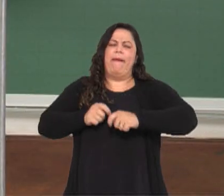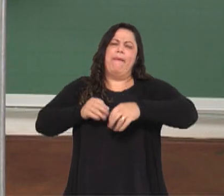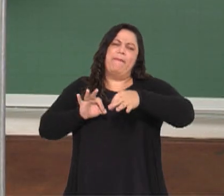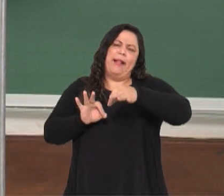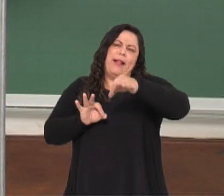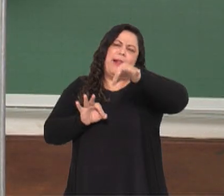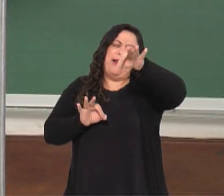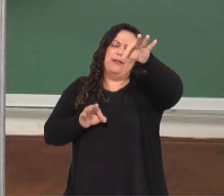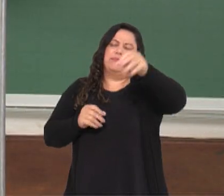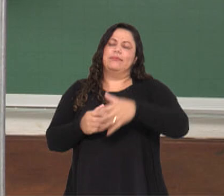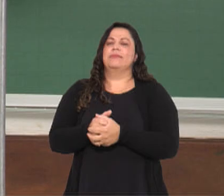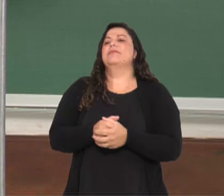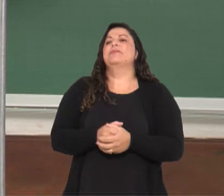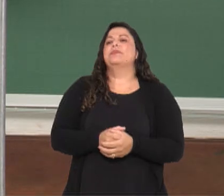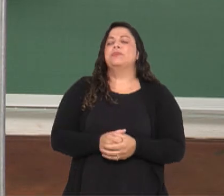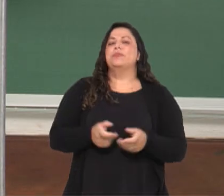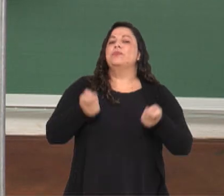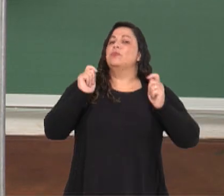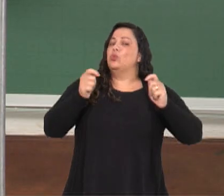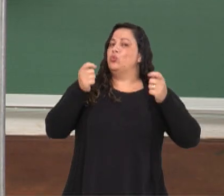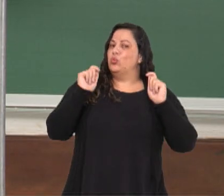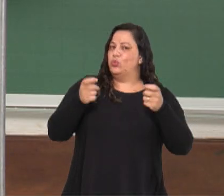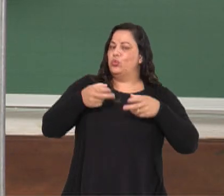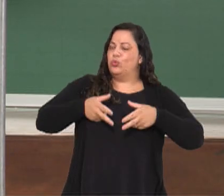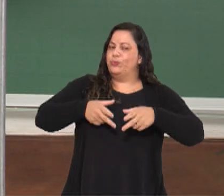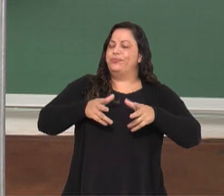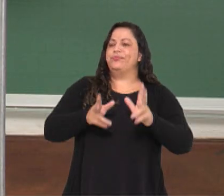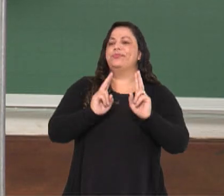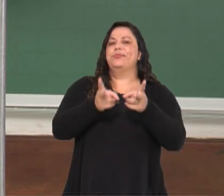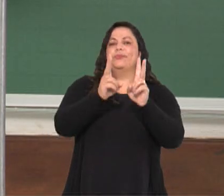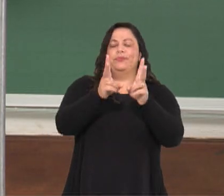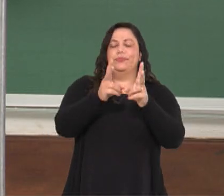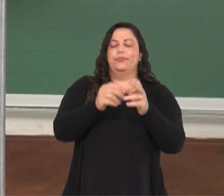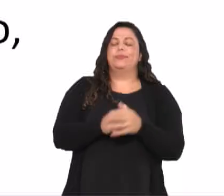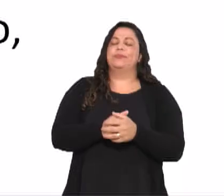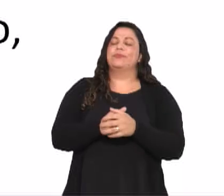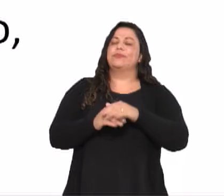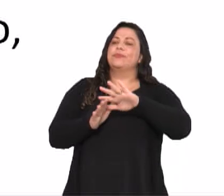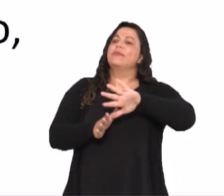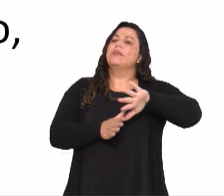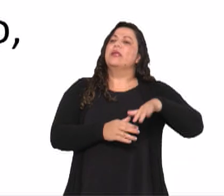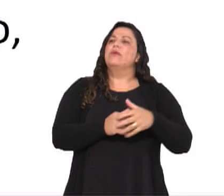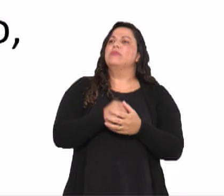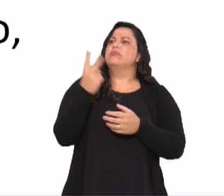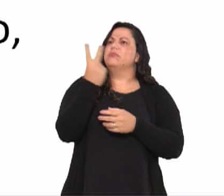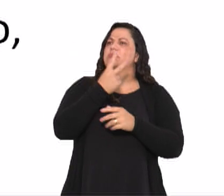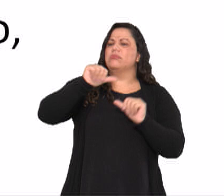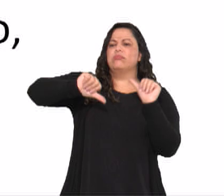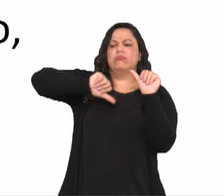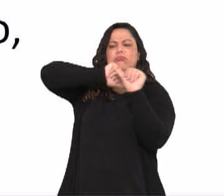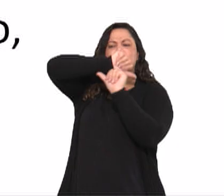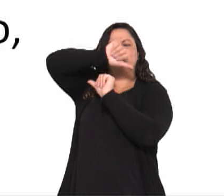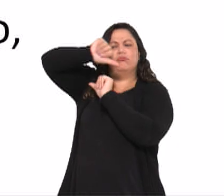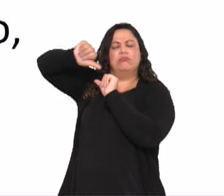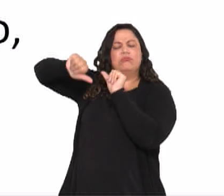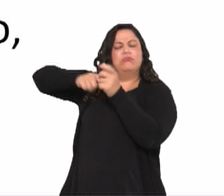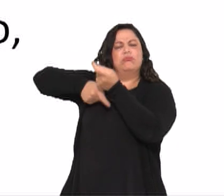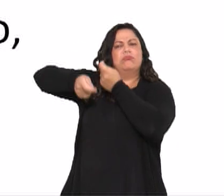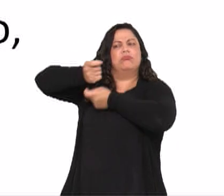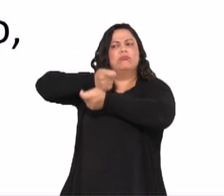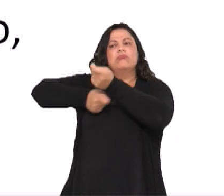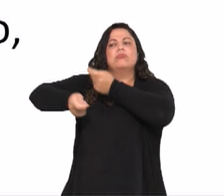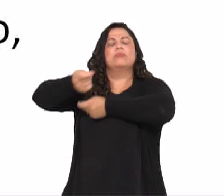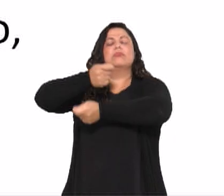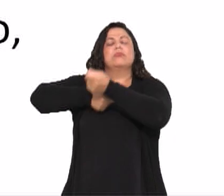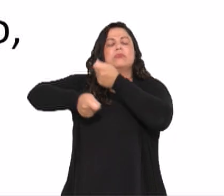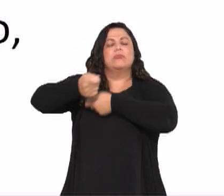Então, o segundo ciclo econômico foi o tropeirismo. Então, esse tropeirismo foi um ciclo econômico importante